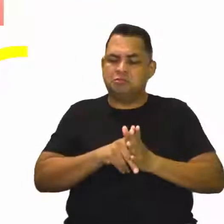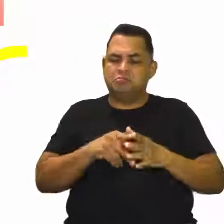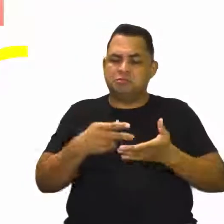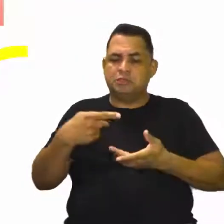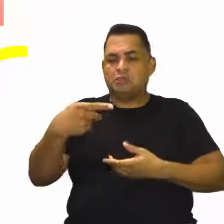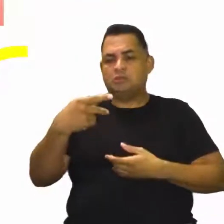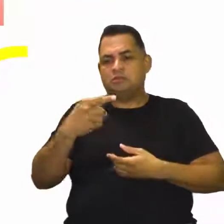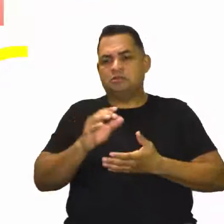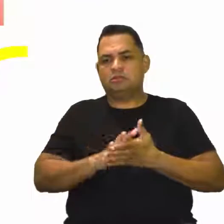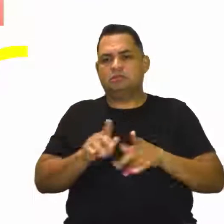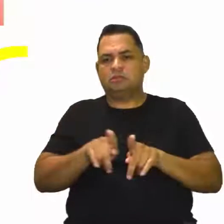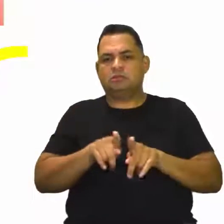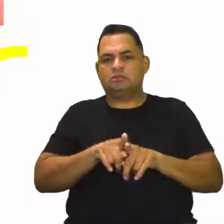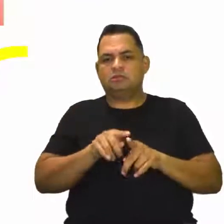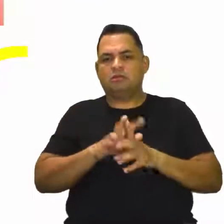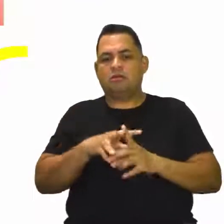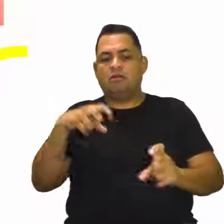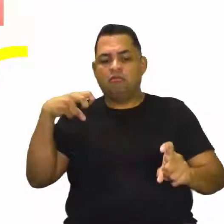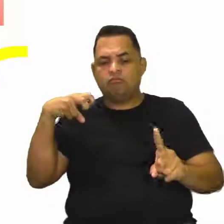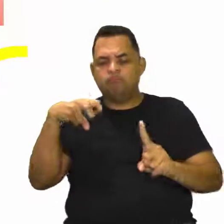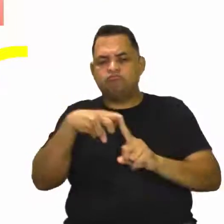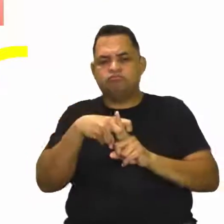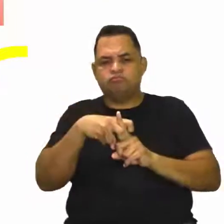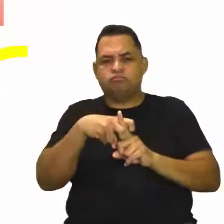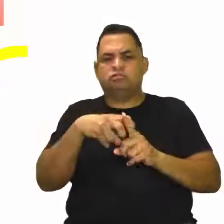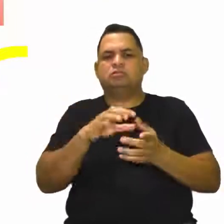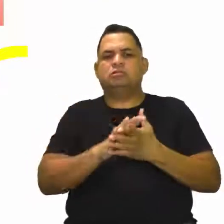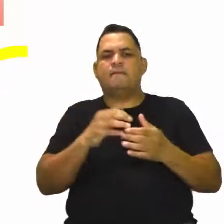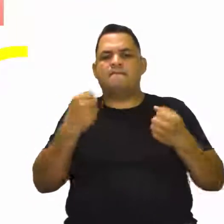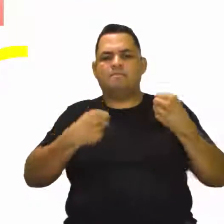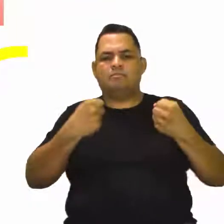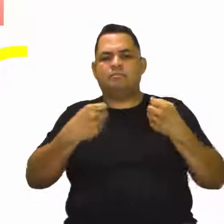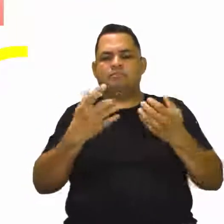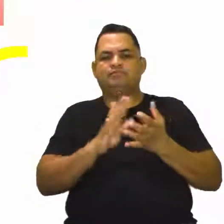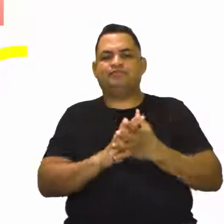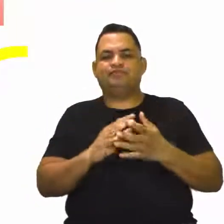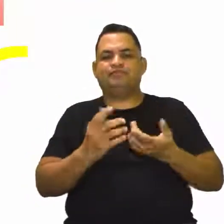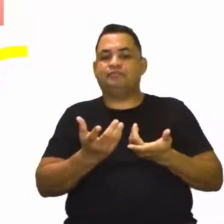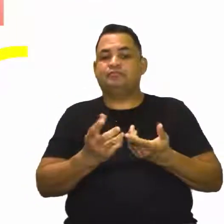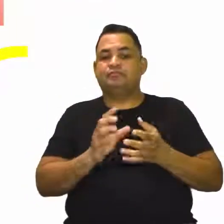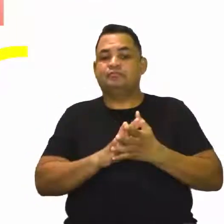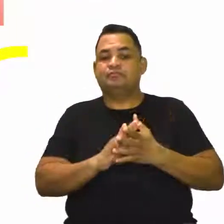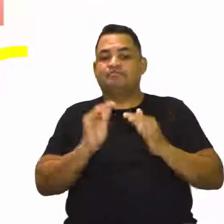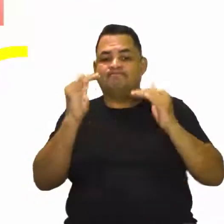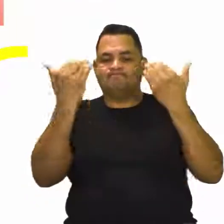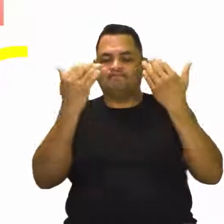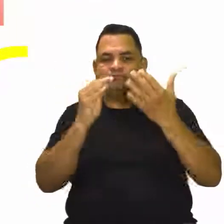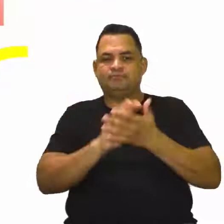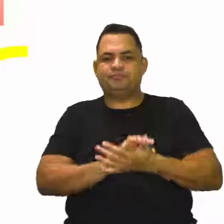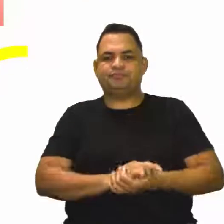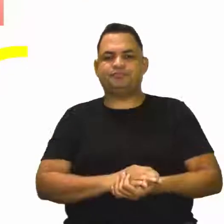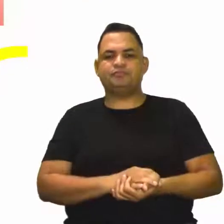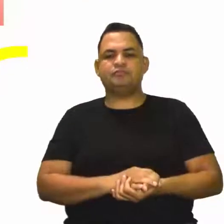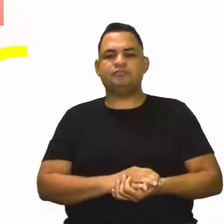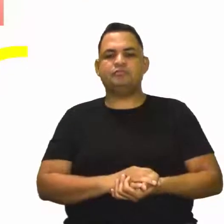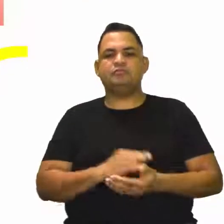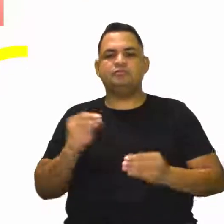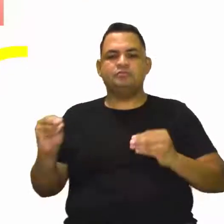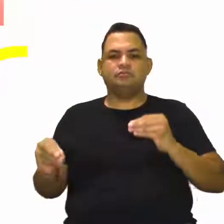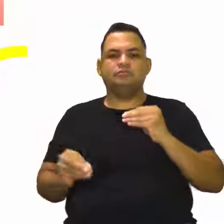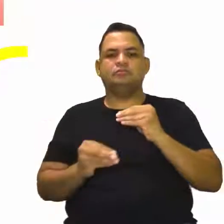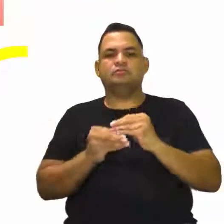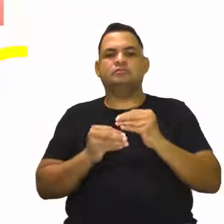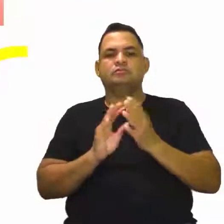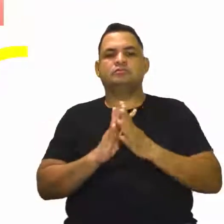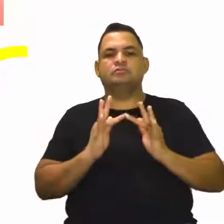porque, por exemplo, essa questão do acidente de trânsito é um cuidado, é uma atenção maior também com o outro. Você quer acrescentar algo? Não, eu vou